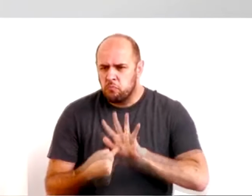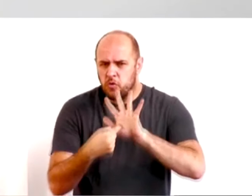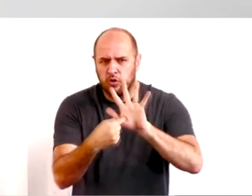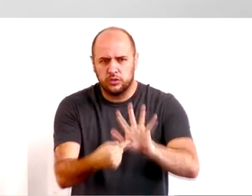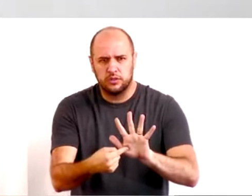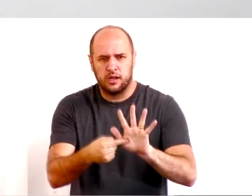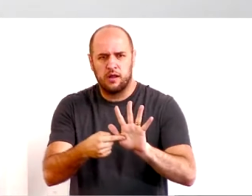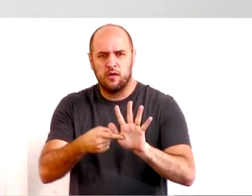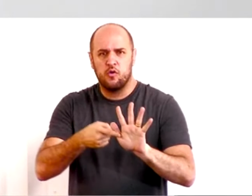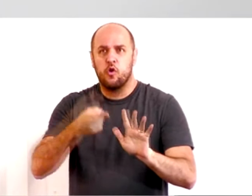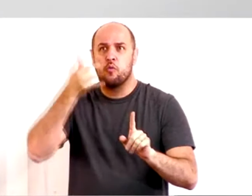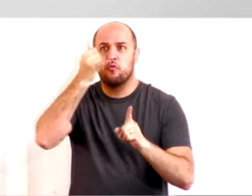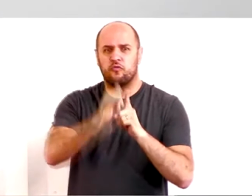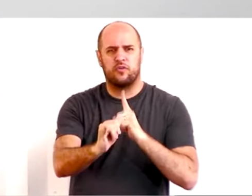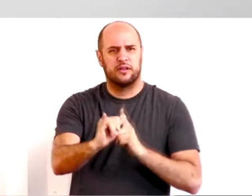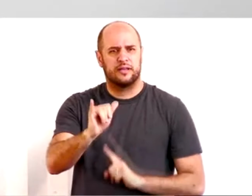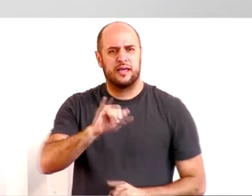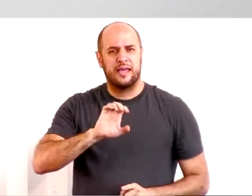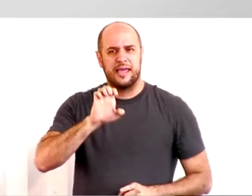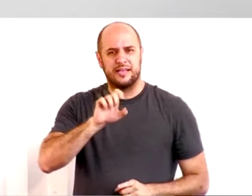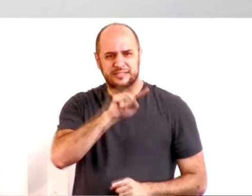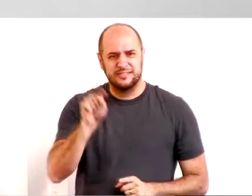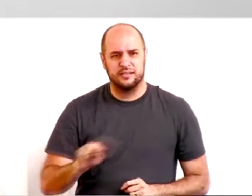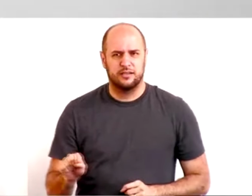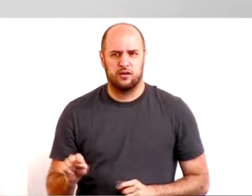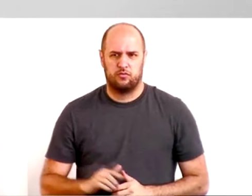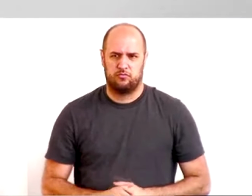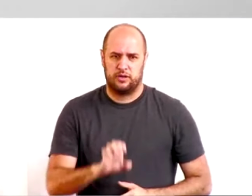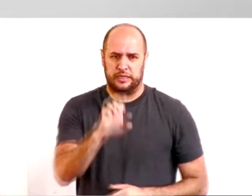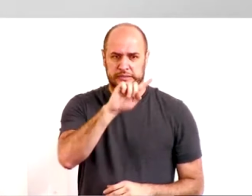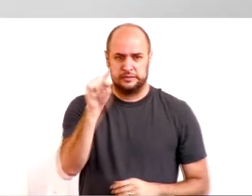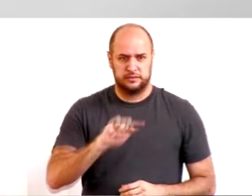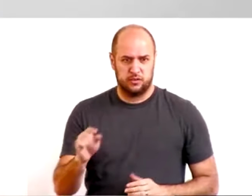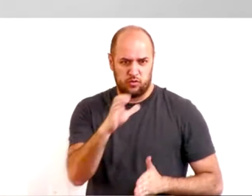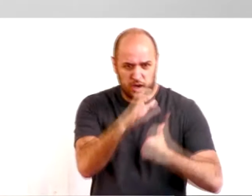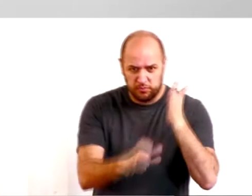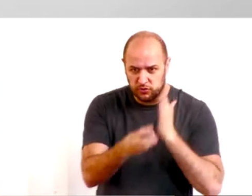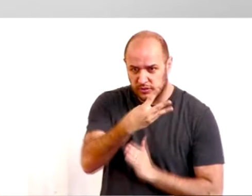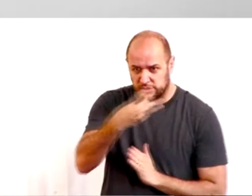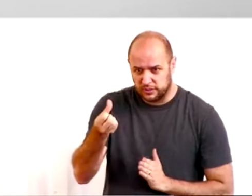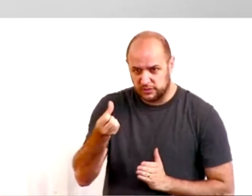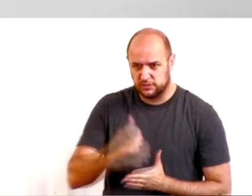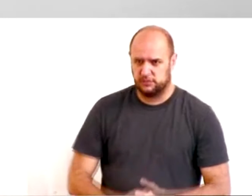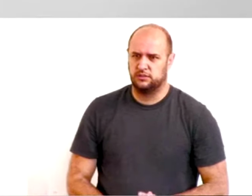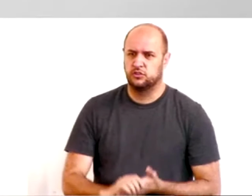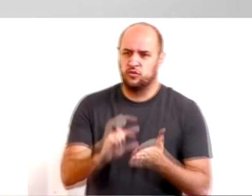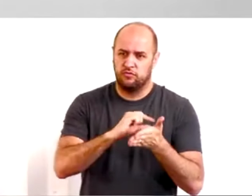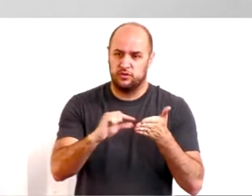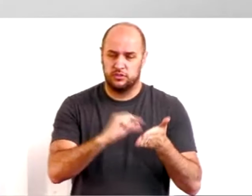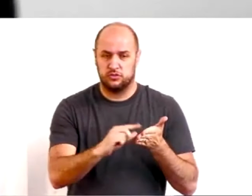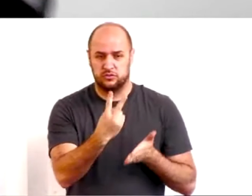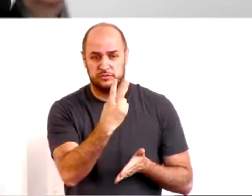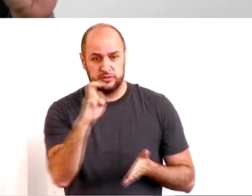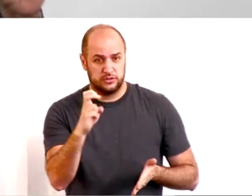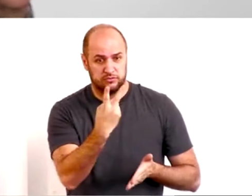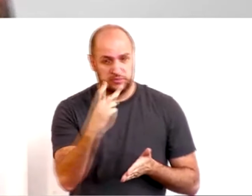profecia de Ezequiel. O profeta Ezequiel, no capítulo 36, versículos